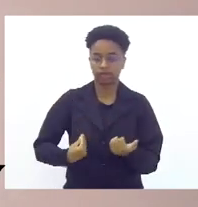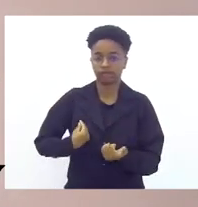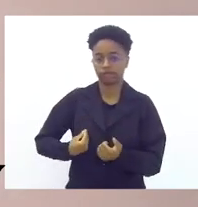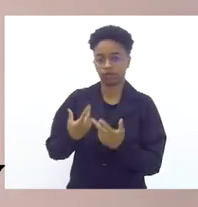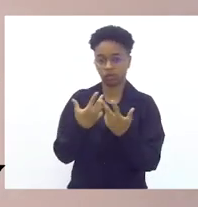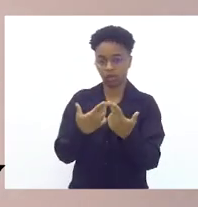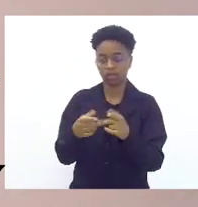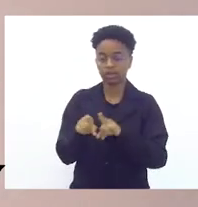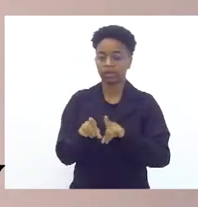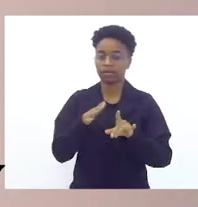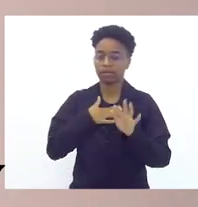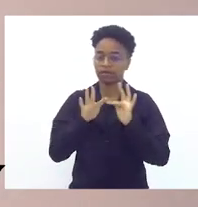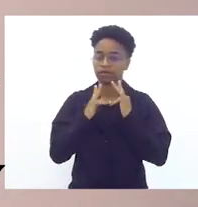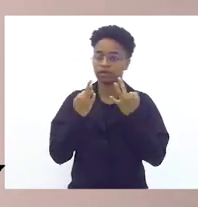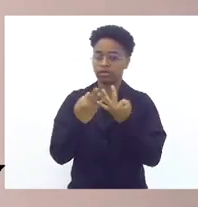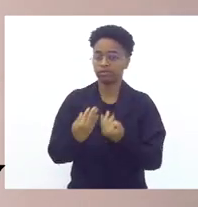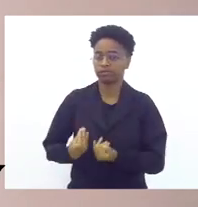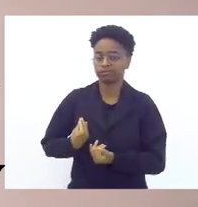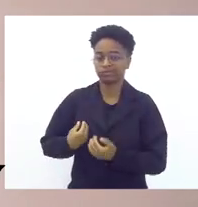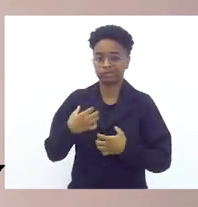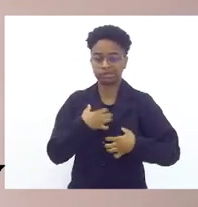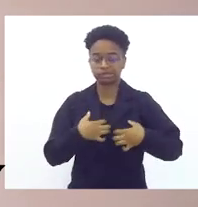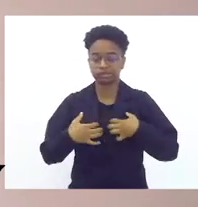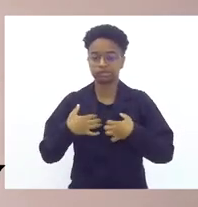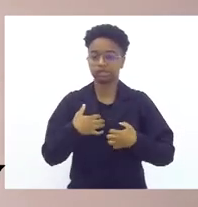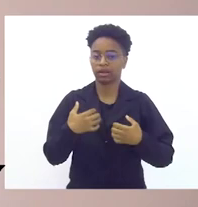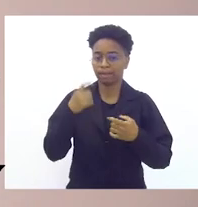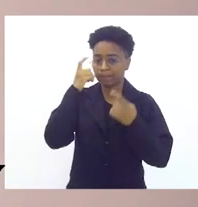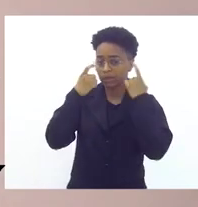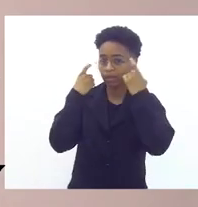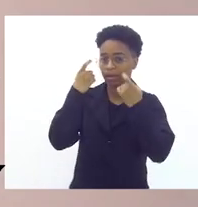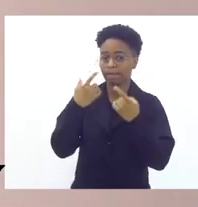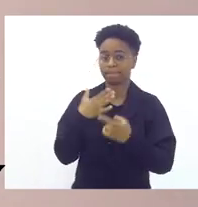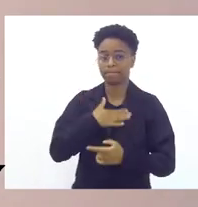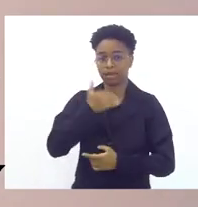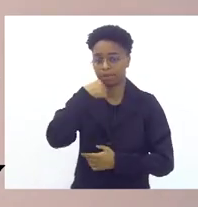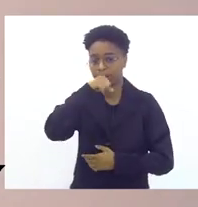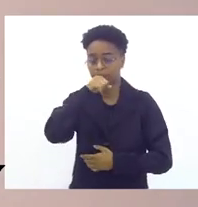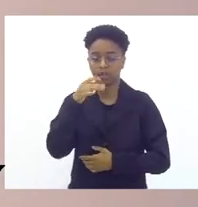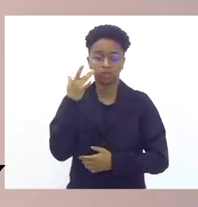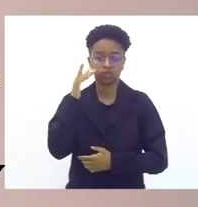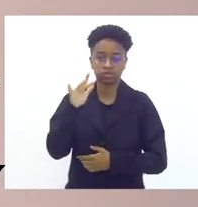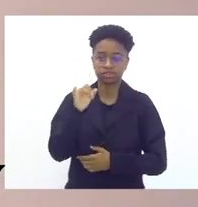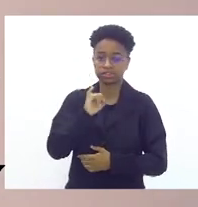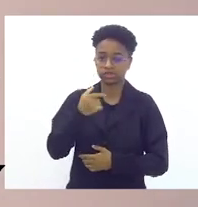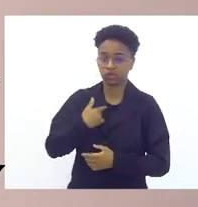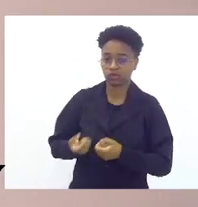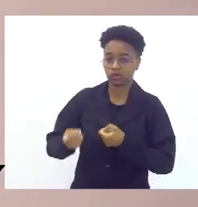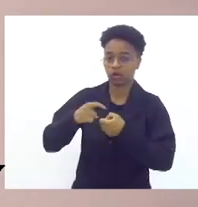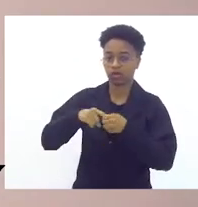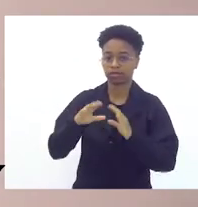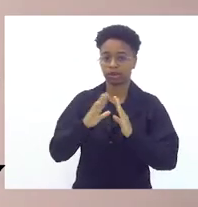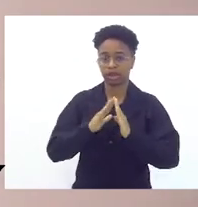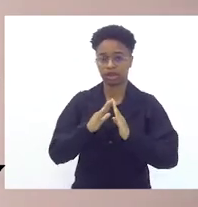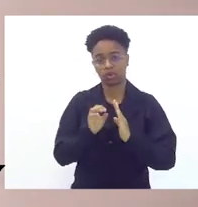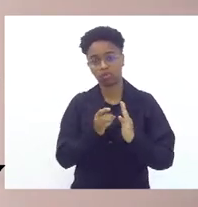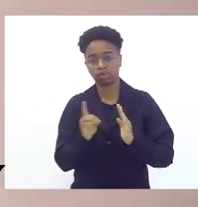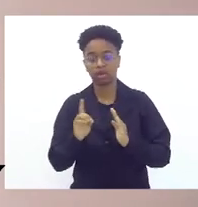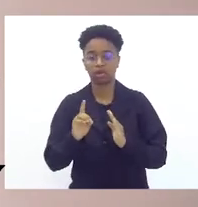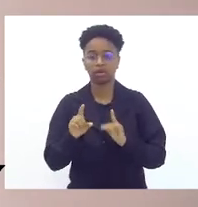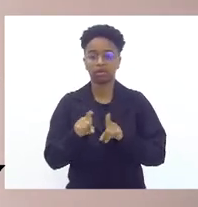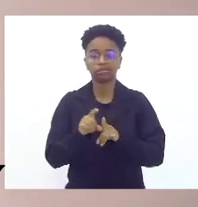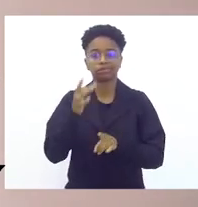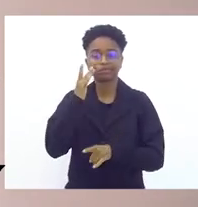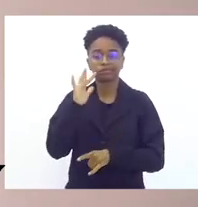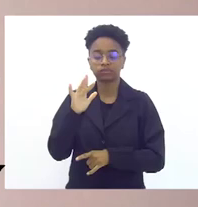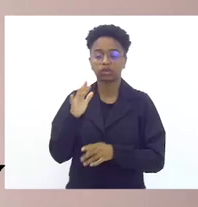a minha família passou essa angústia estudo do desespero minha mãe não saber se um dia eu fosse um dia eu ia voltar ela não sabia